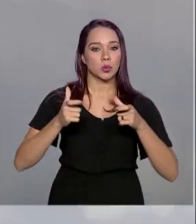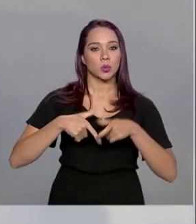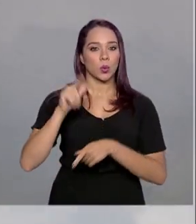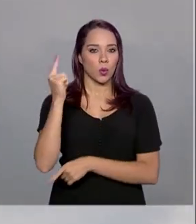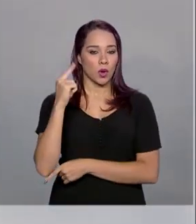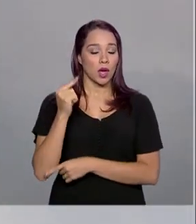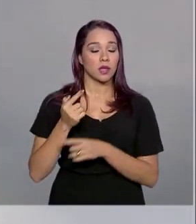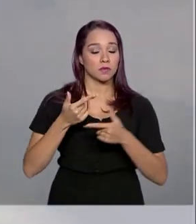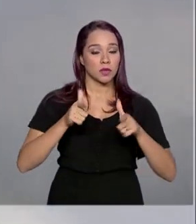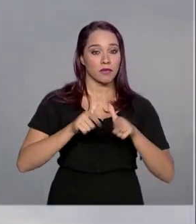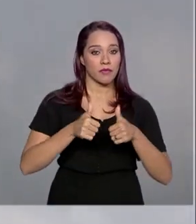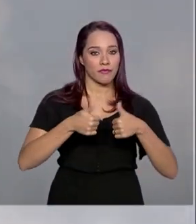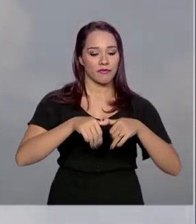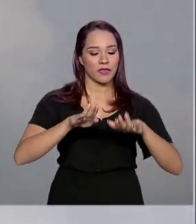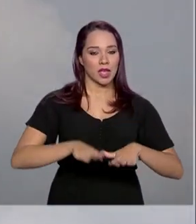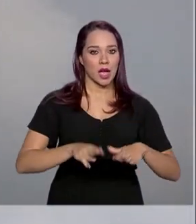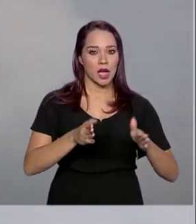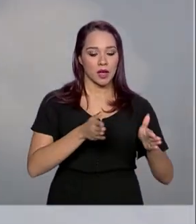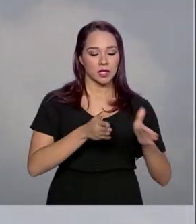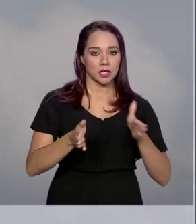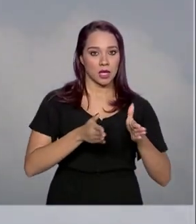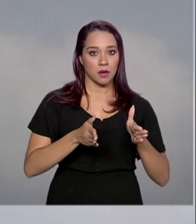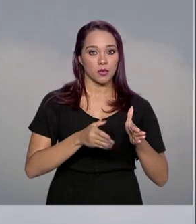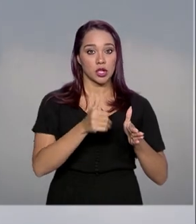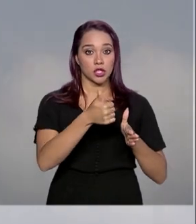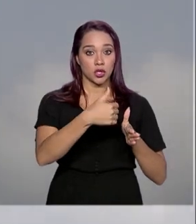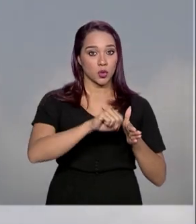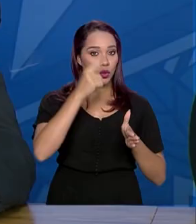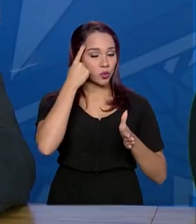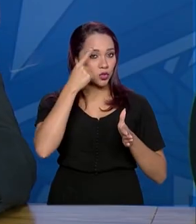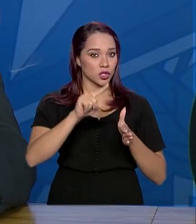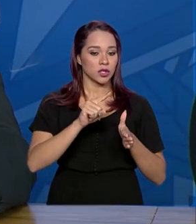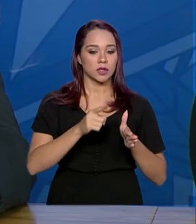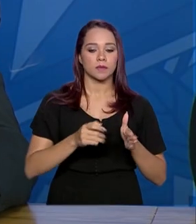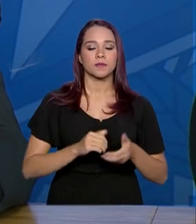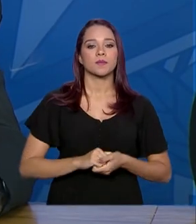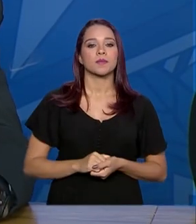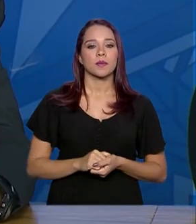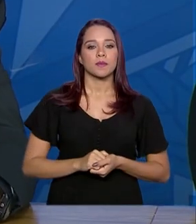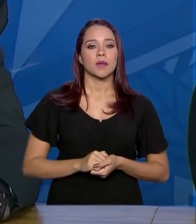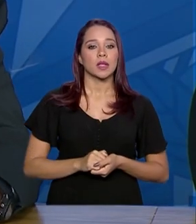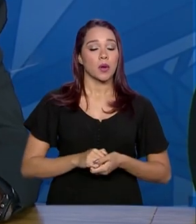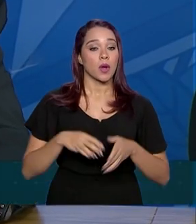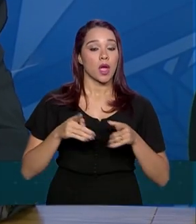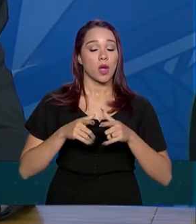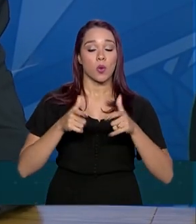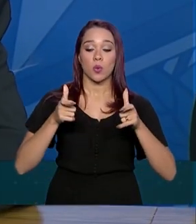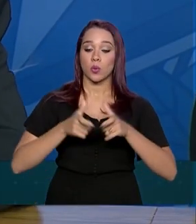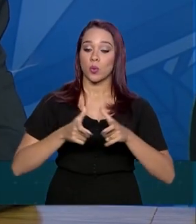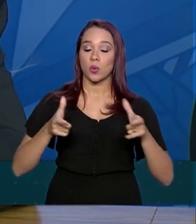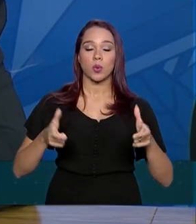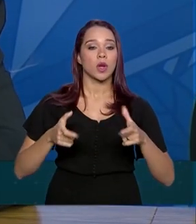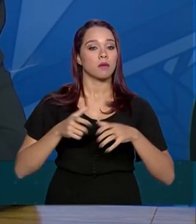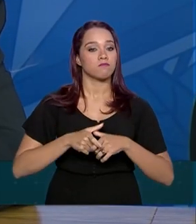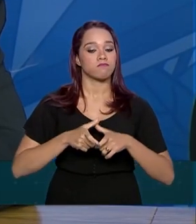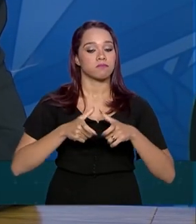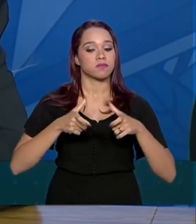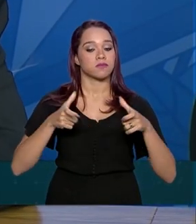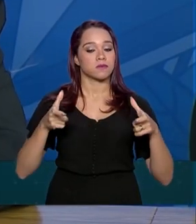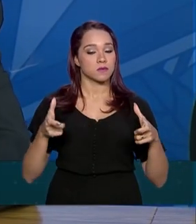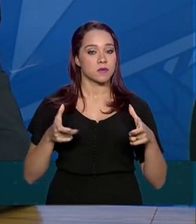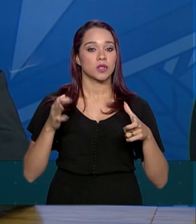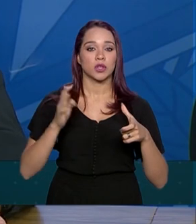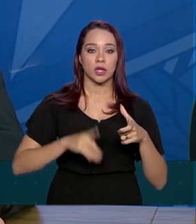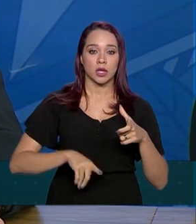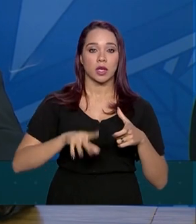pessoas vão ficar isoladas pelo período de 18 dias. É uma base grande que a Força Aérea Brasileira